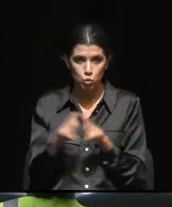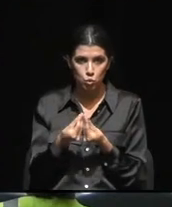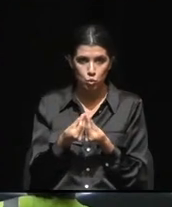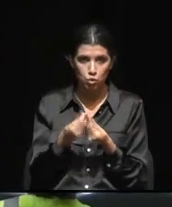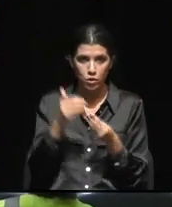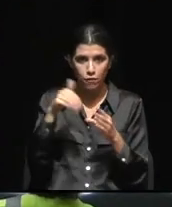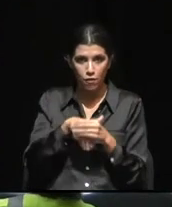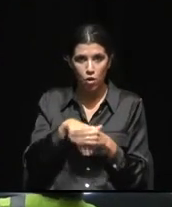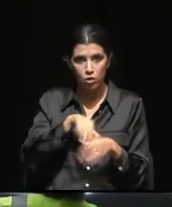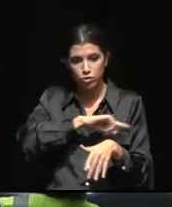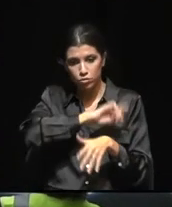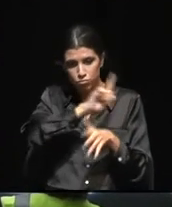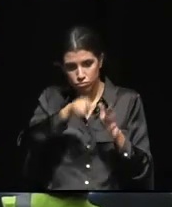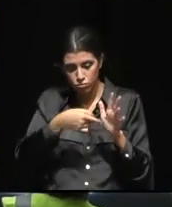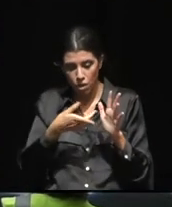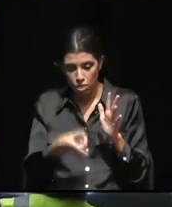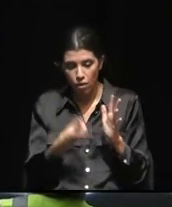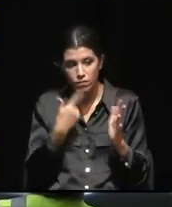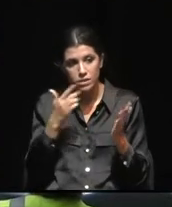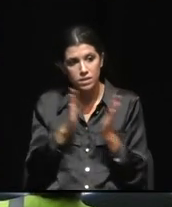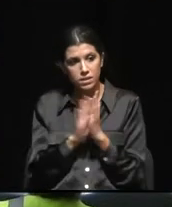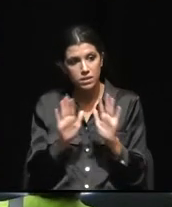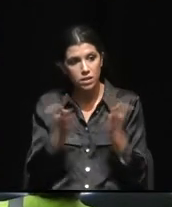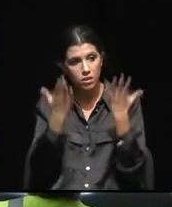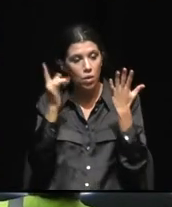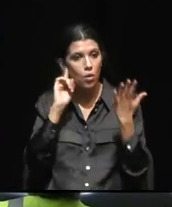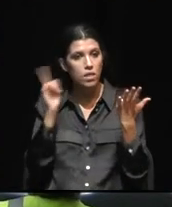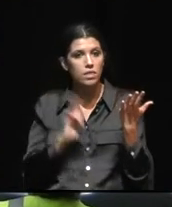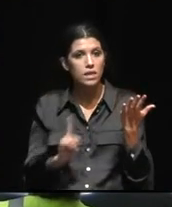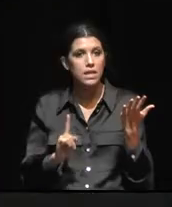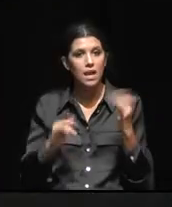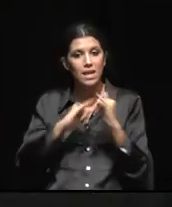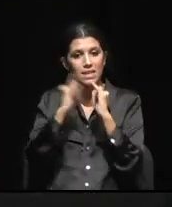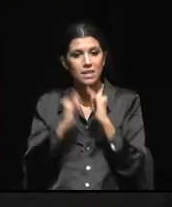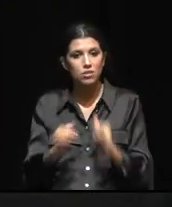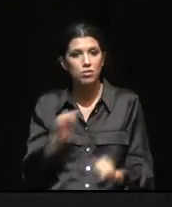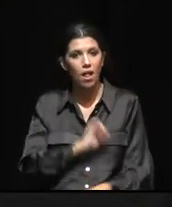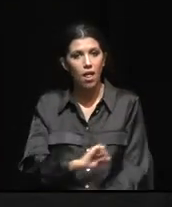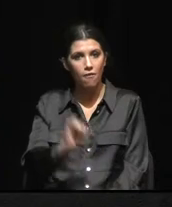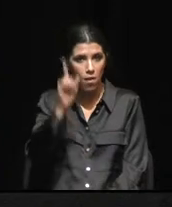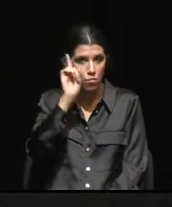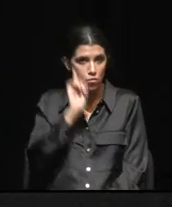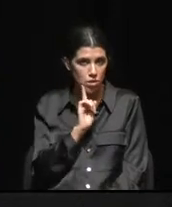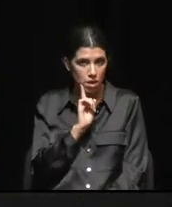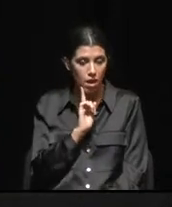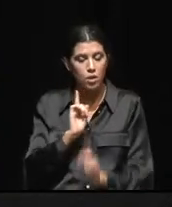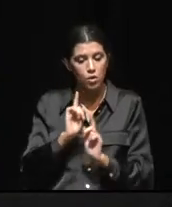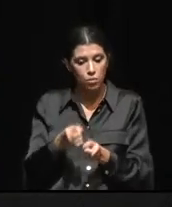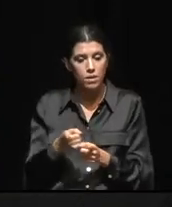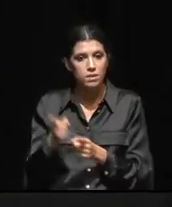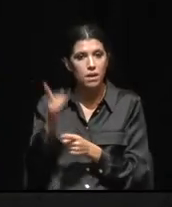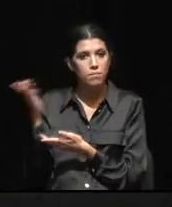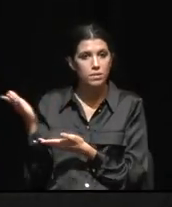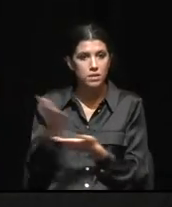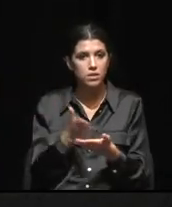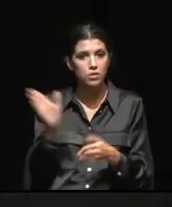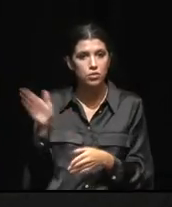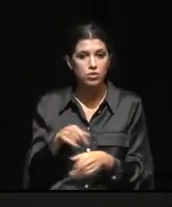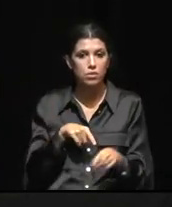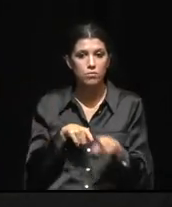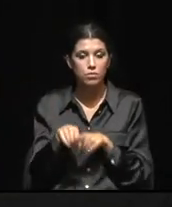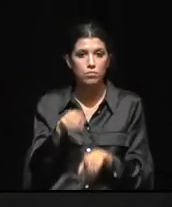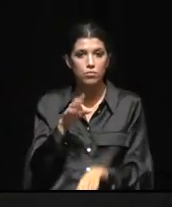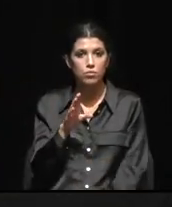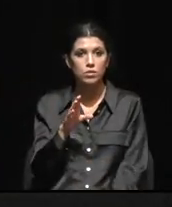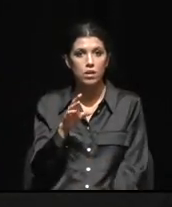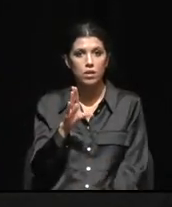nove votos de saudação alusivos ao Dia Internacional da Mulher vamos pelas apresentações chamo Deputado Inácio